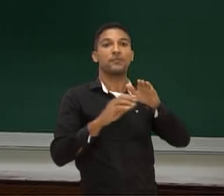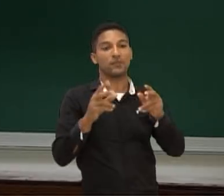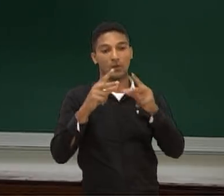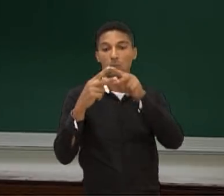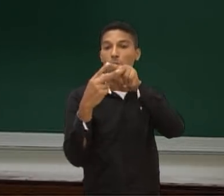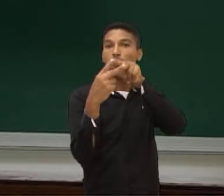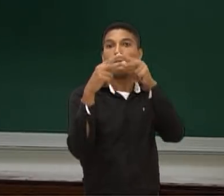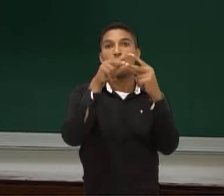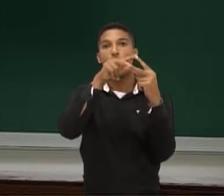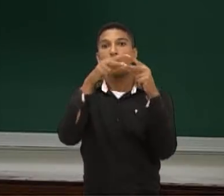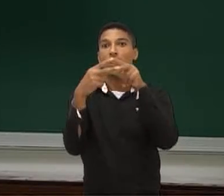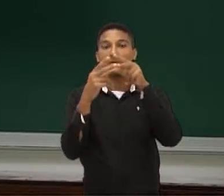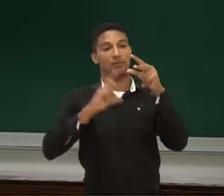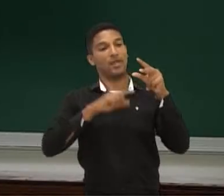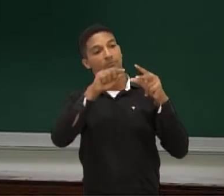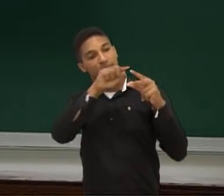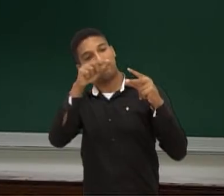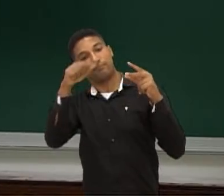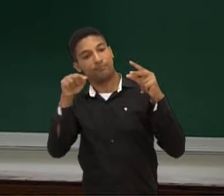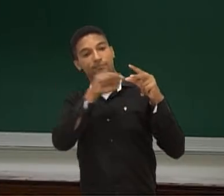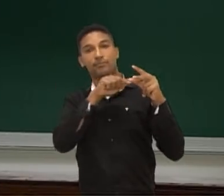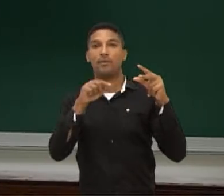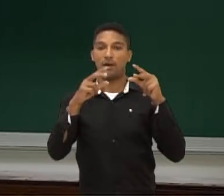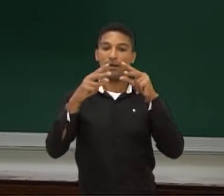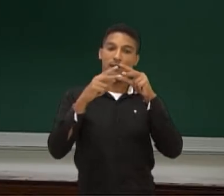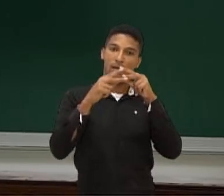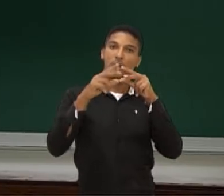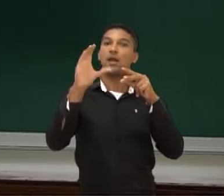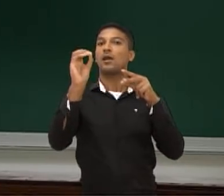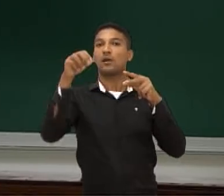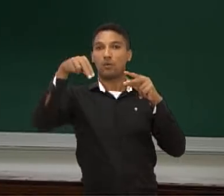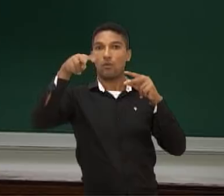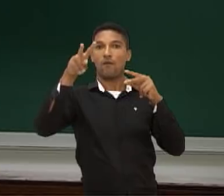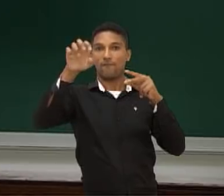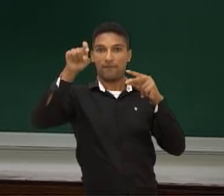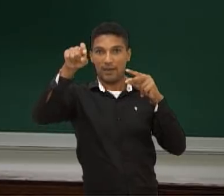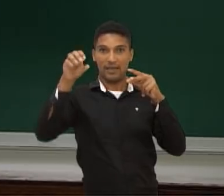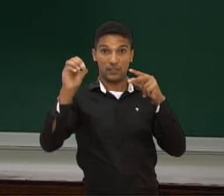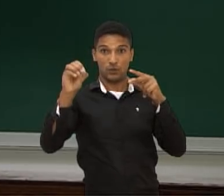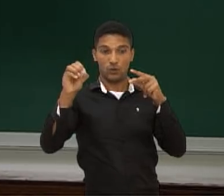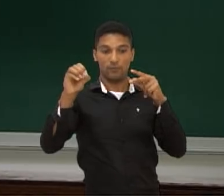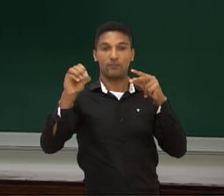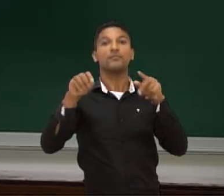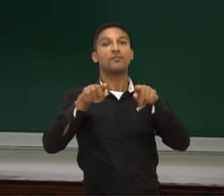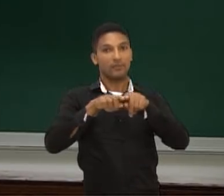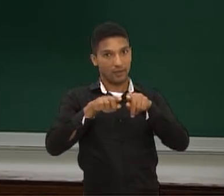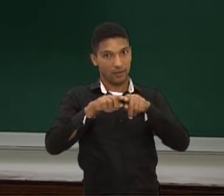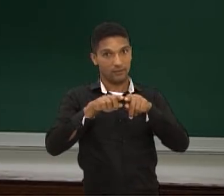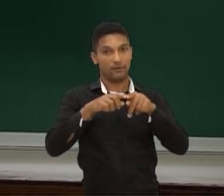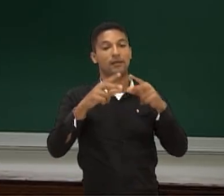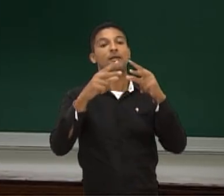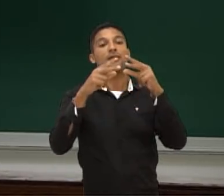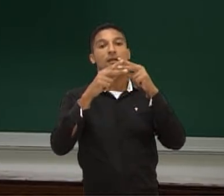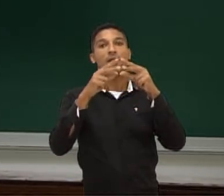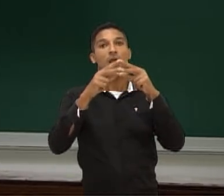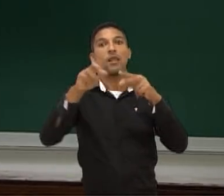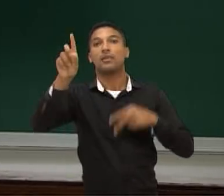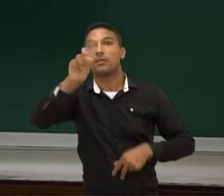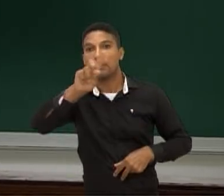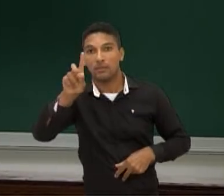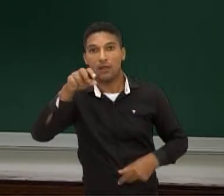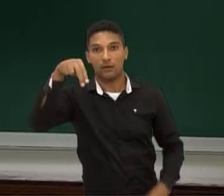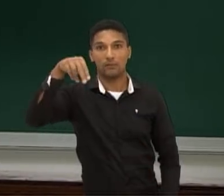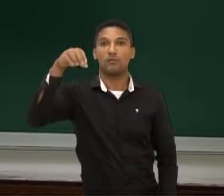em relação a isso, tá bom? Convexo, não convexo, tá bom? Vamos verificar esses conceitos